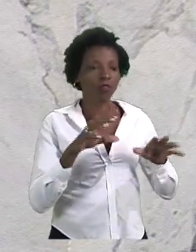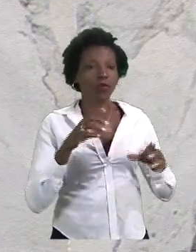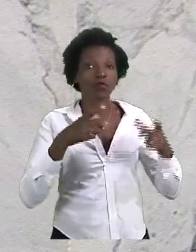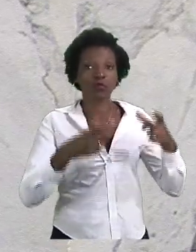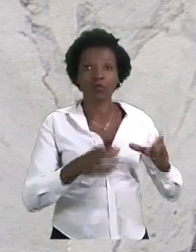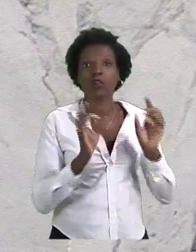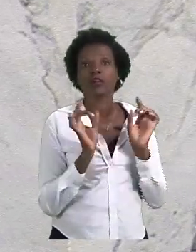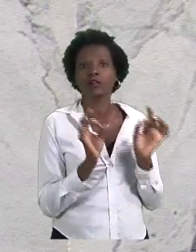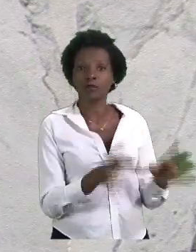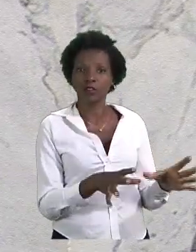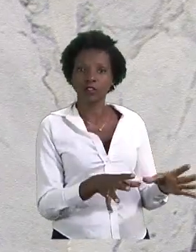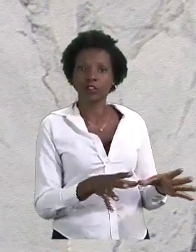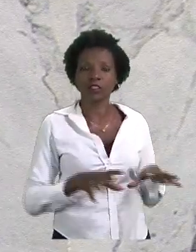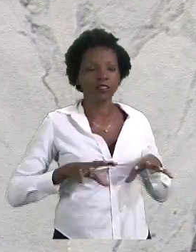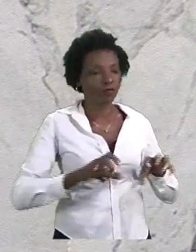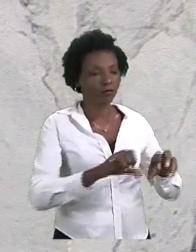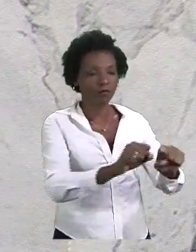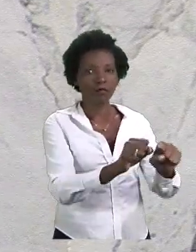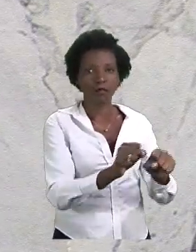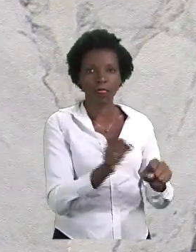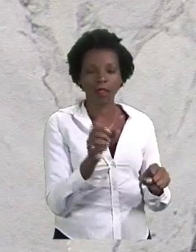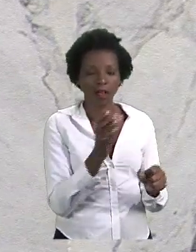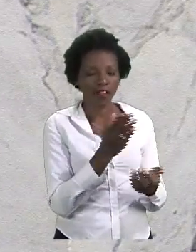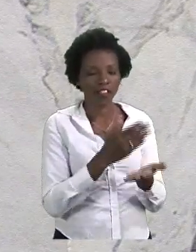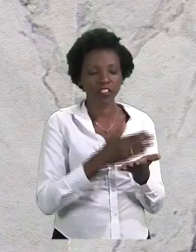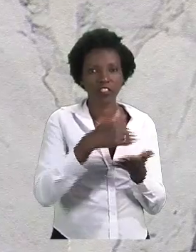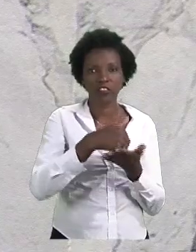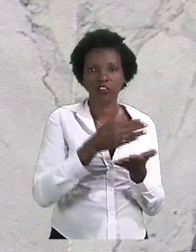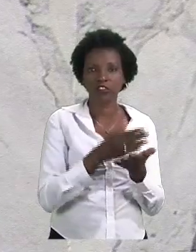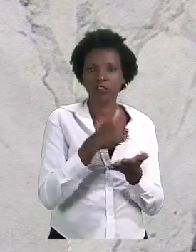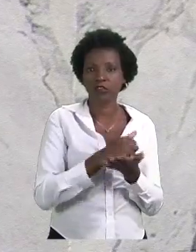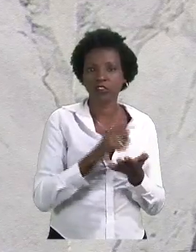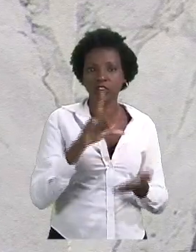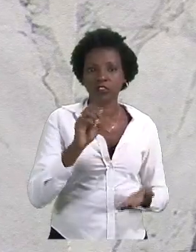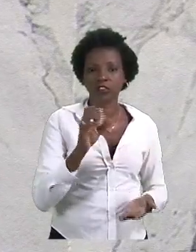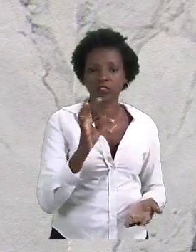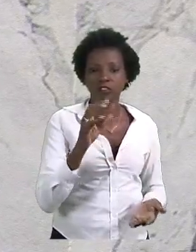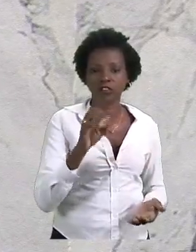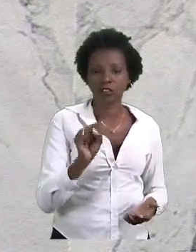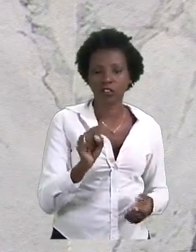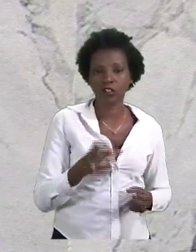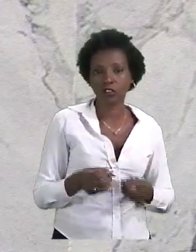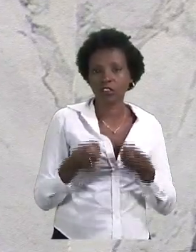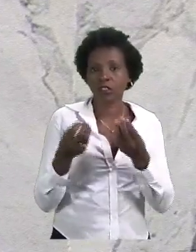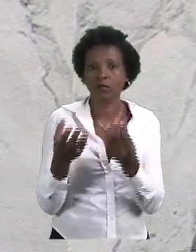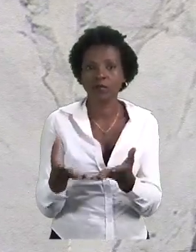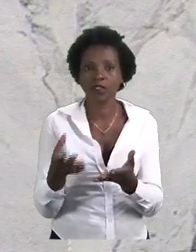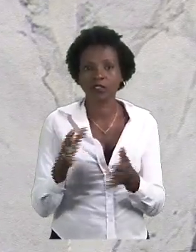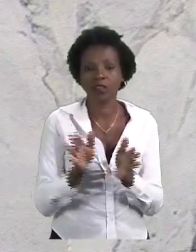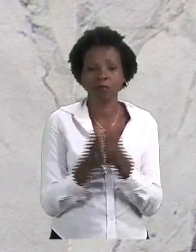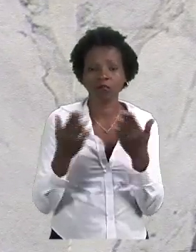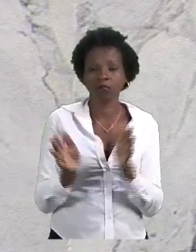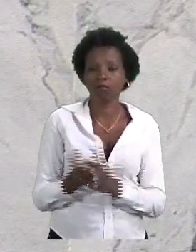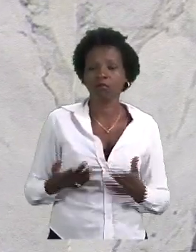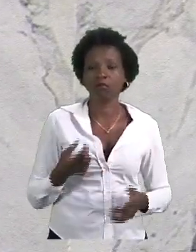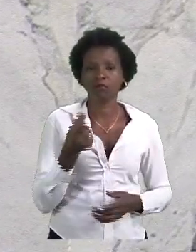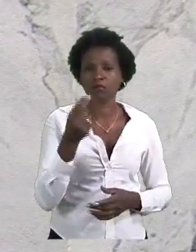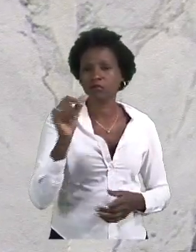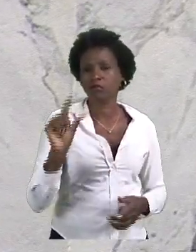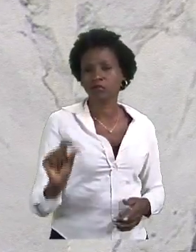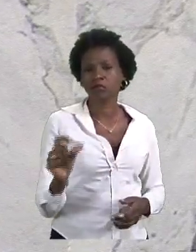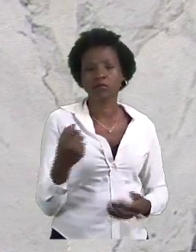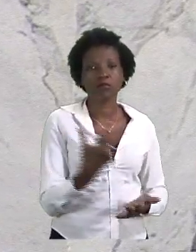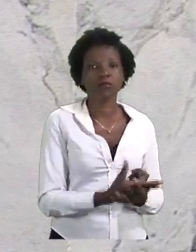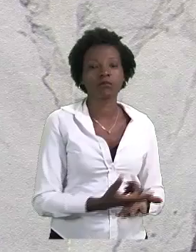posse, divide o espaço em pequenos lotes e o repassa a gente pobre, cobrando uma boa taxa pelo serviço.